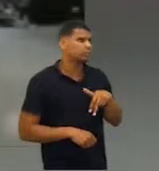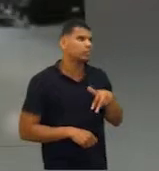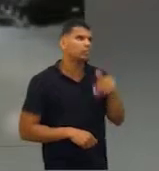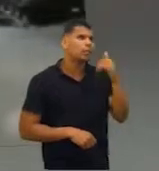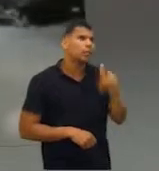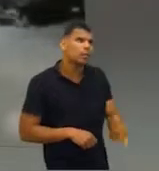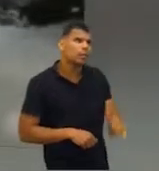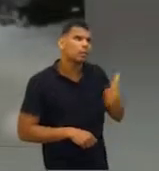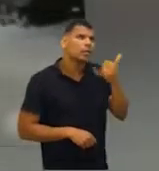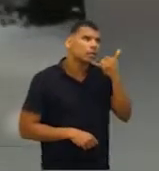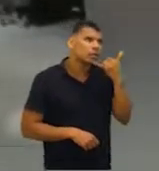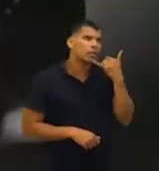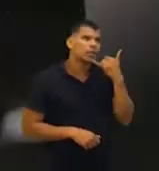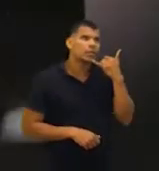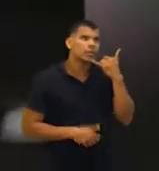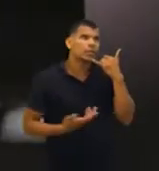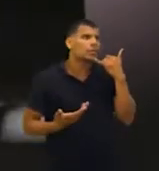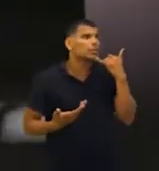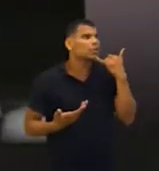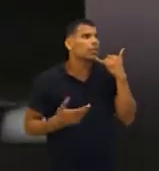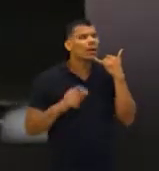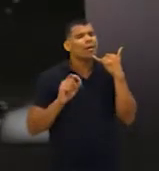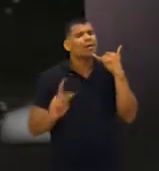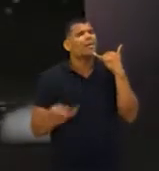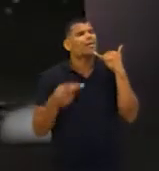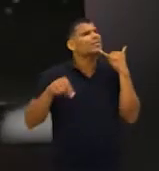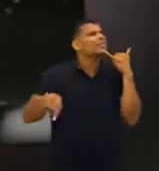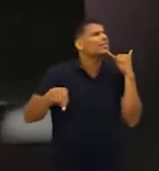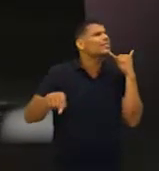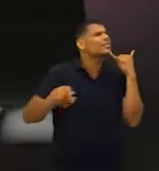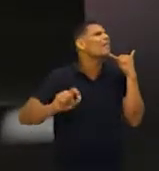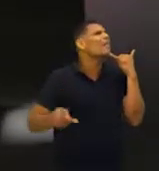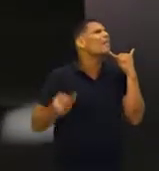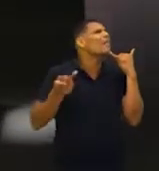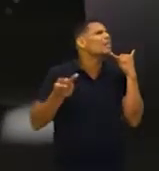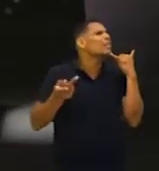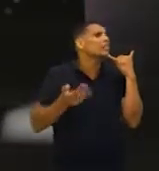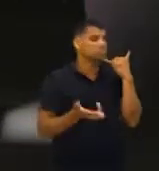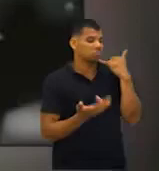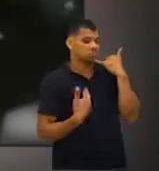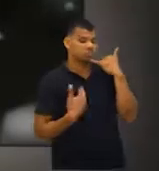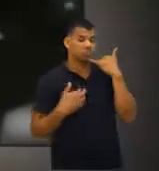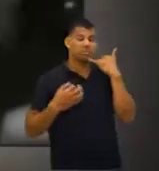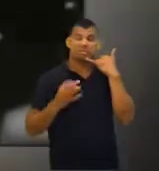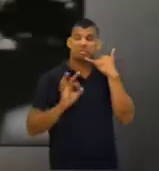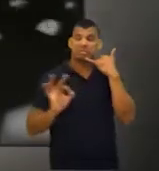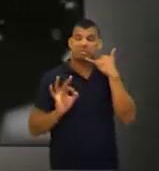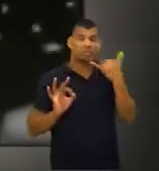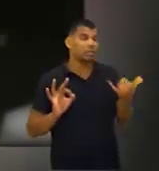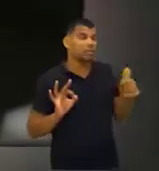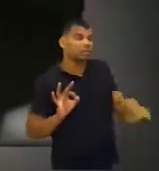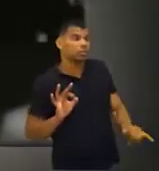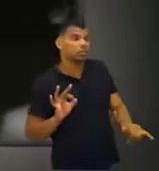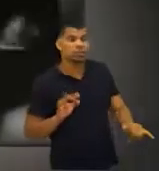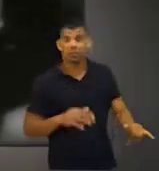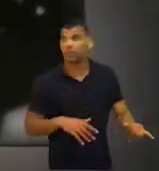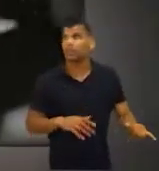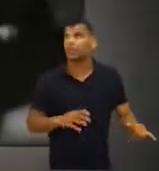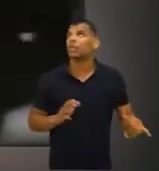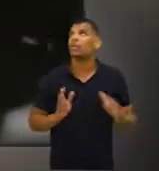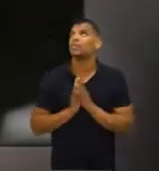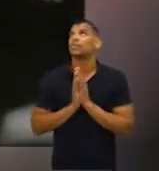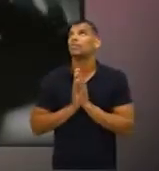Deus, Nostradamus, forças do bem e da maldade, vudu, calamidade, juízo